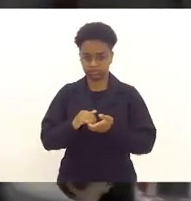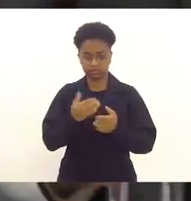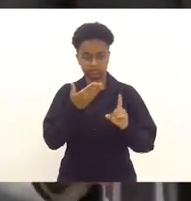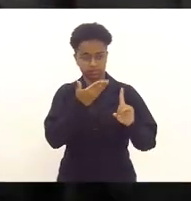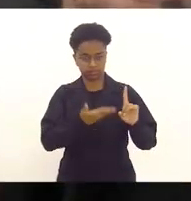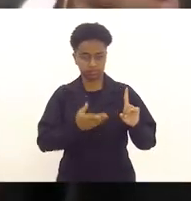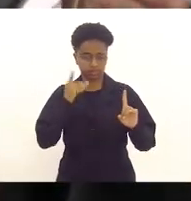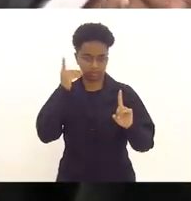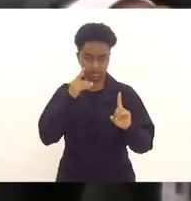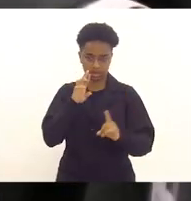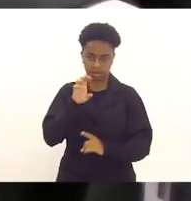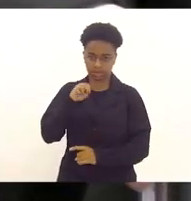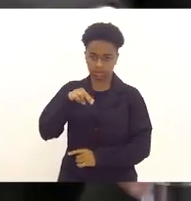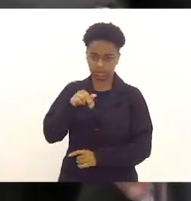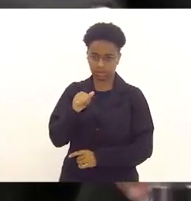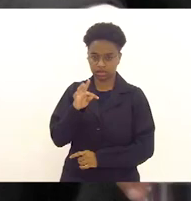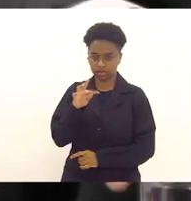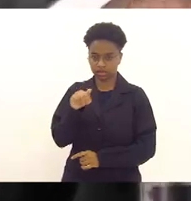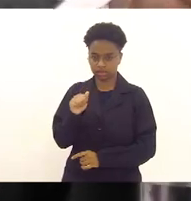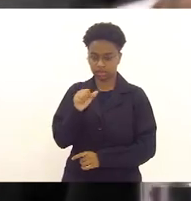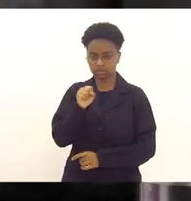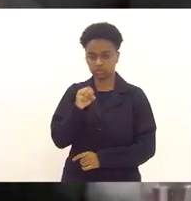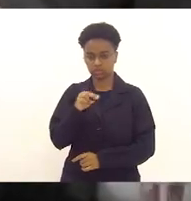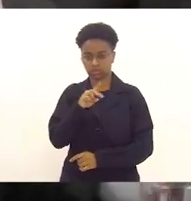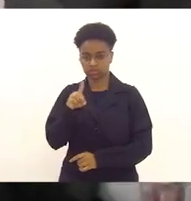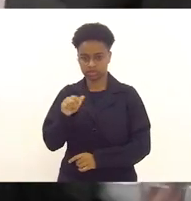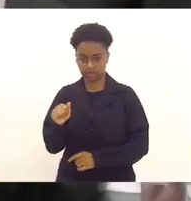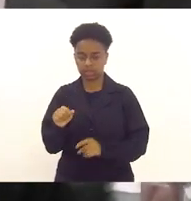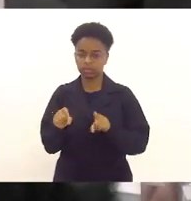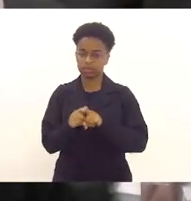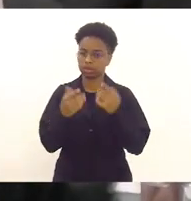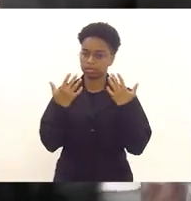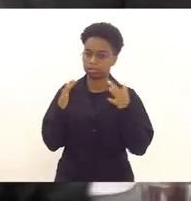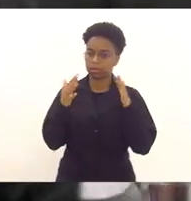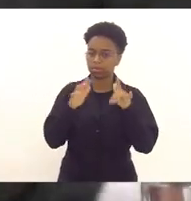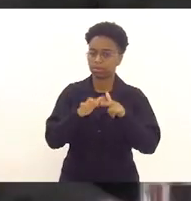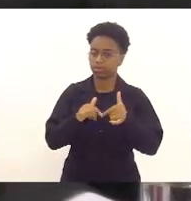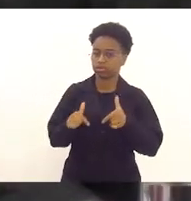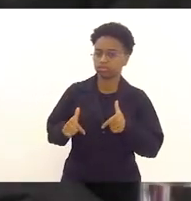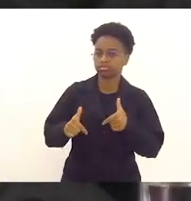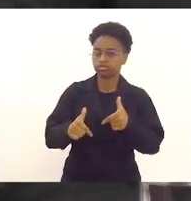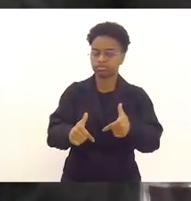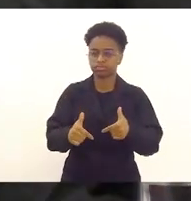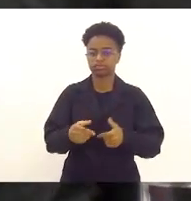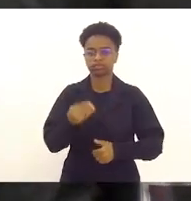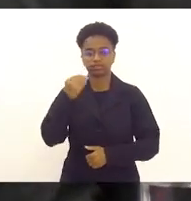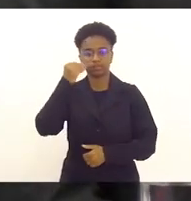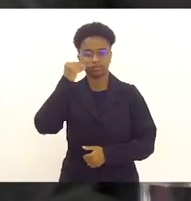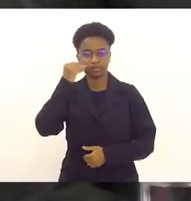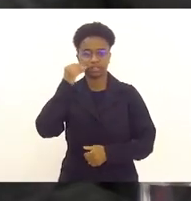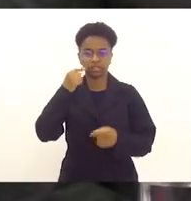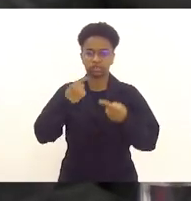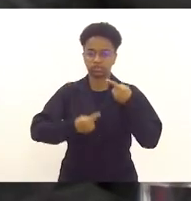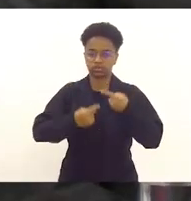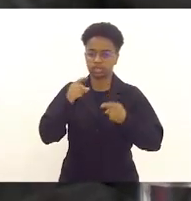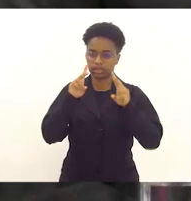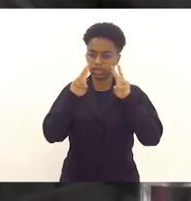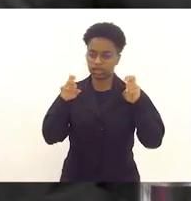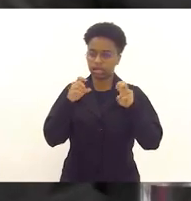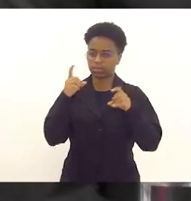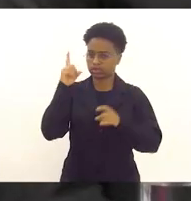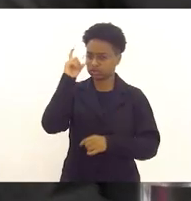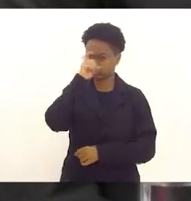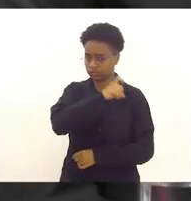deputada Renata Souza e parabenizo pela iniciativa de tratar de um tema tão difícil